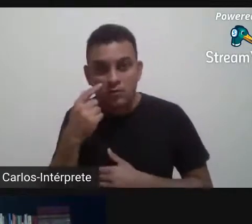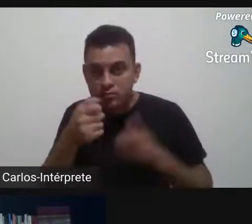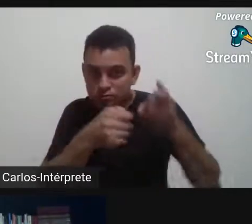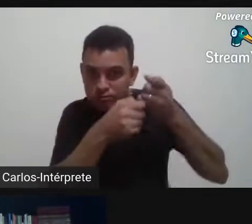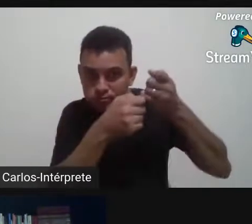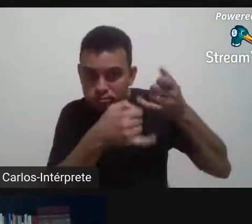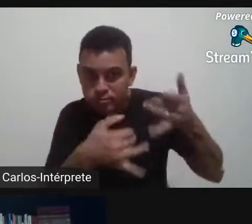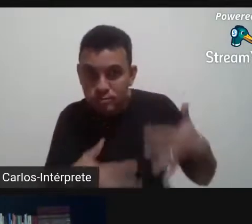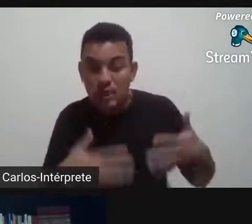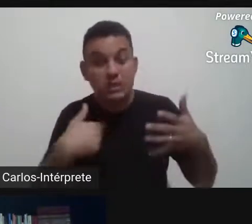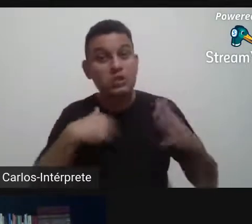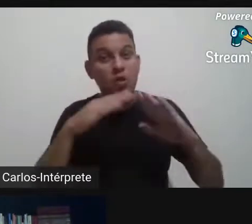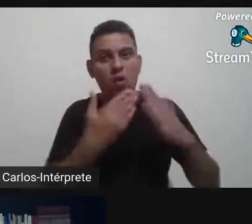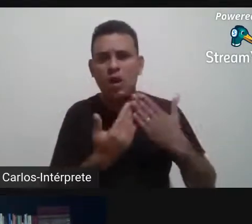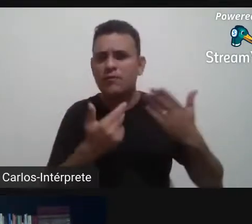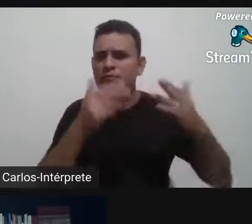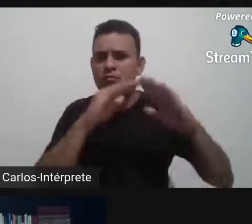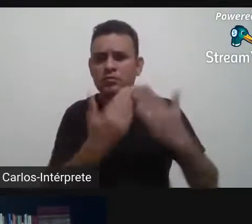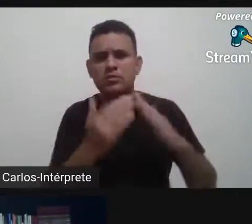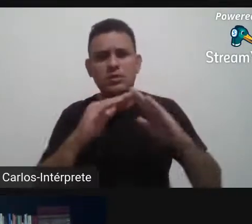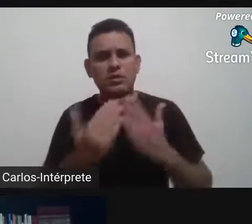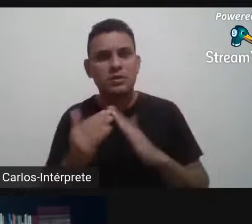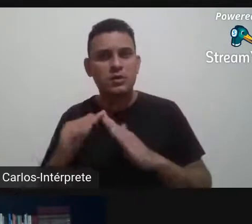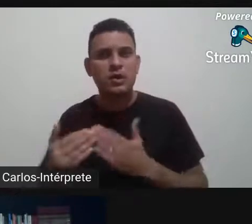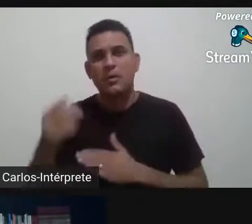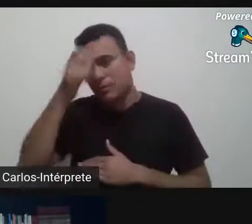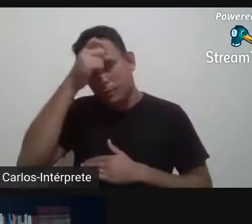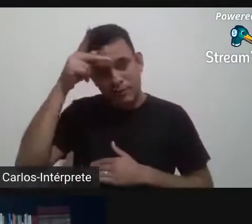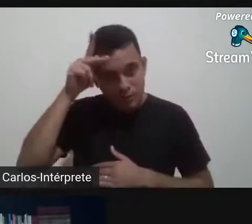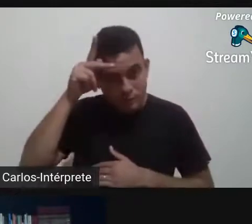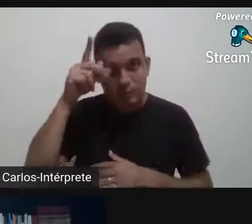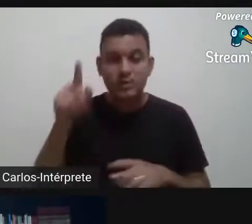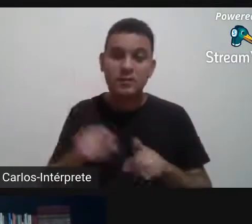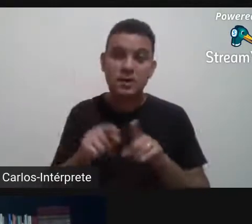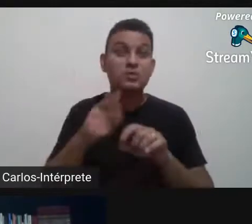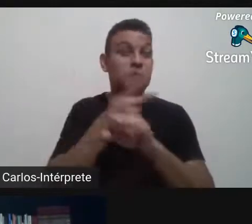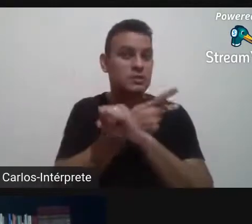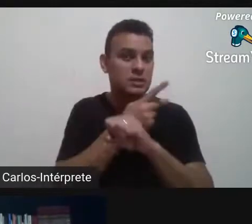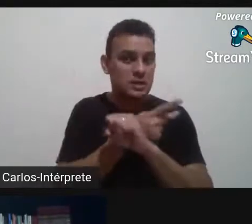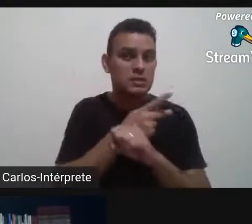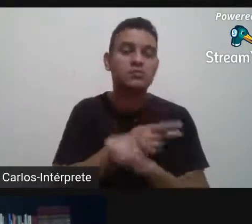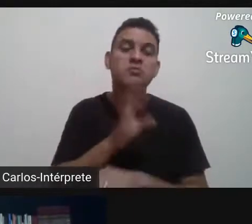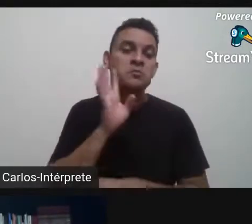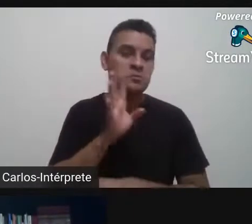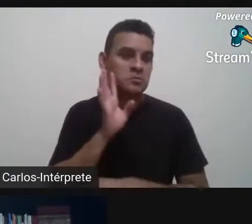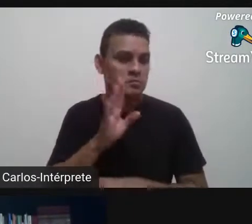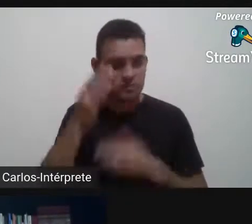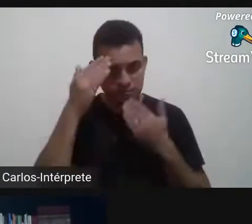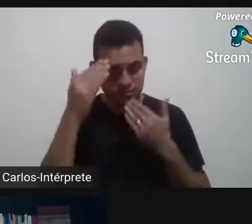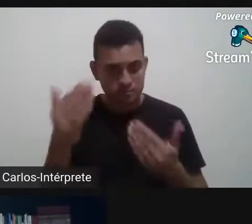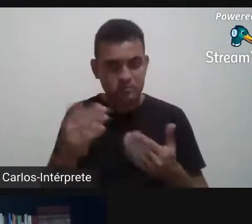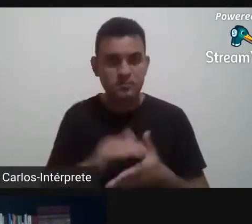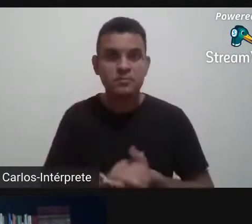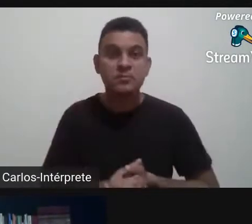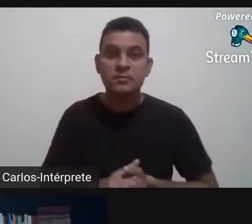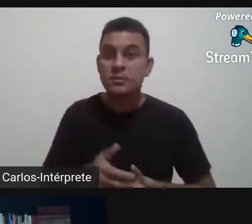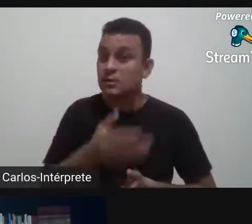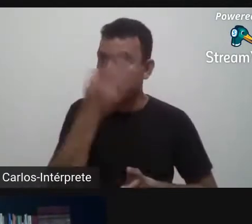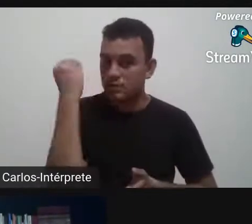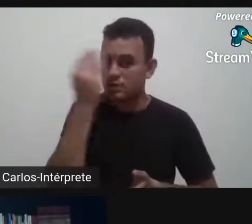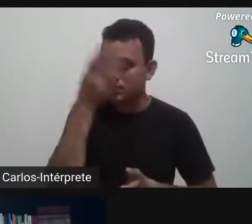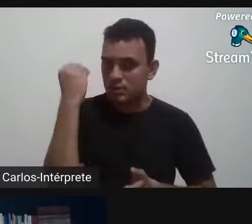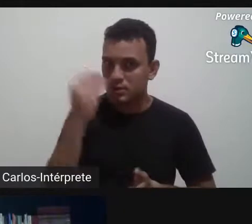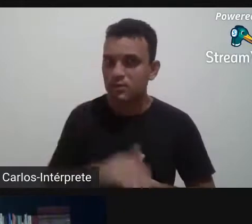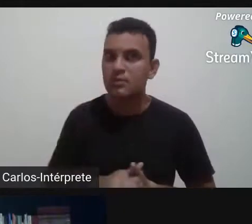de tantas escolas, né? Até municipais, nas superintendências também. Então, eu queria, para não correr o risco de esquecer ninguém,